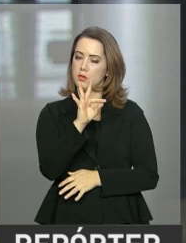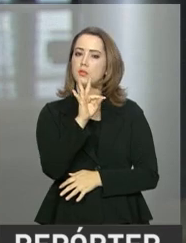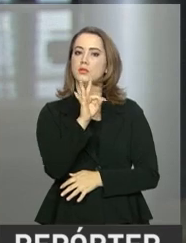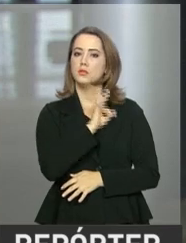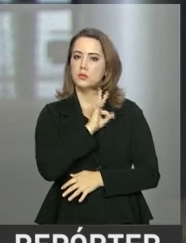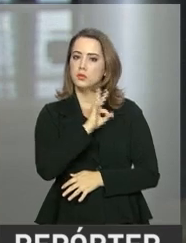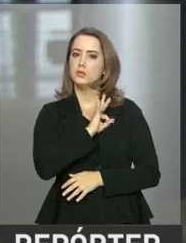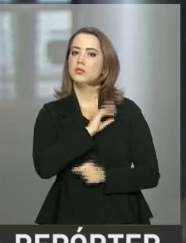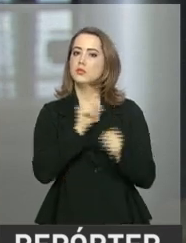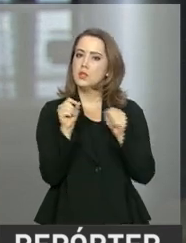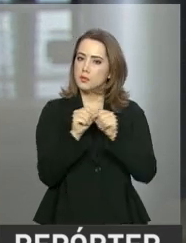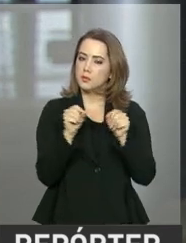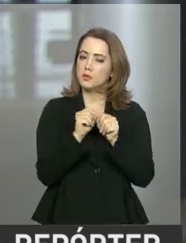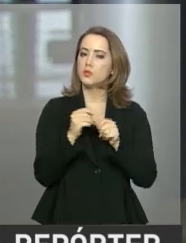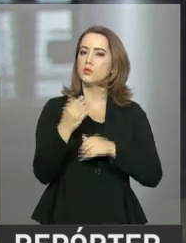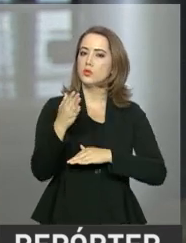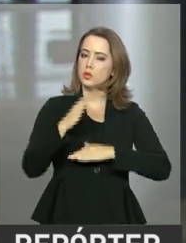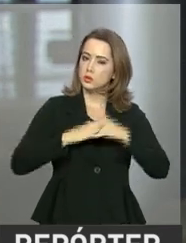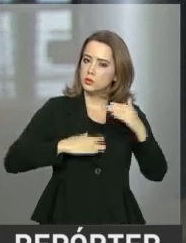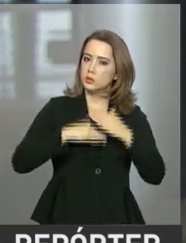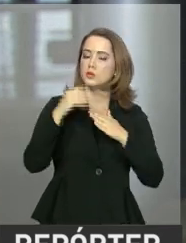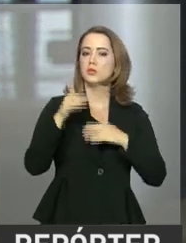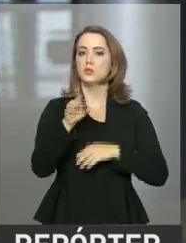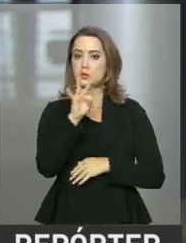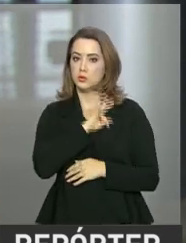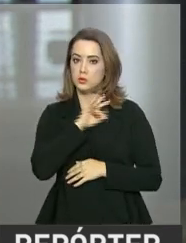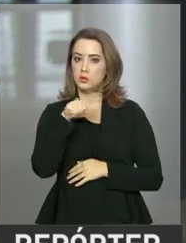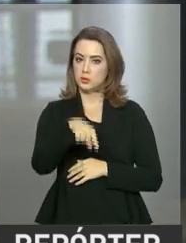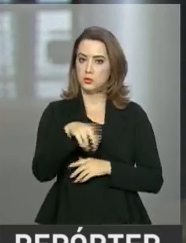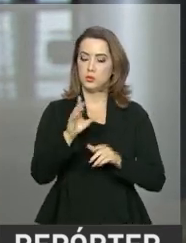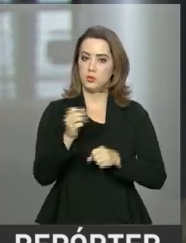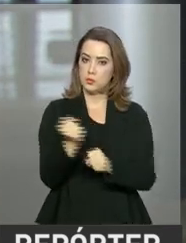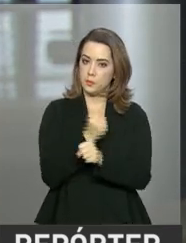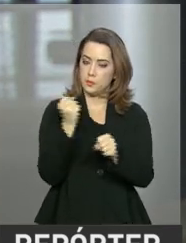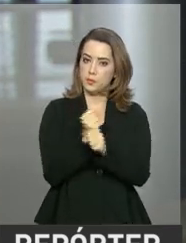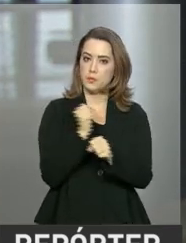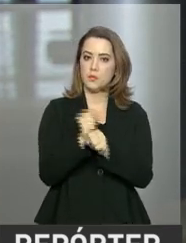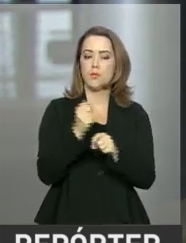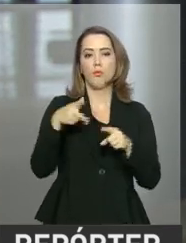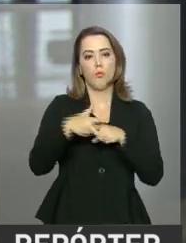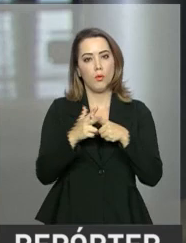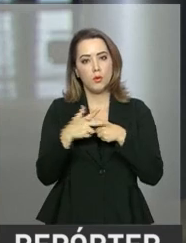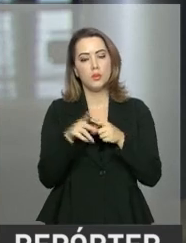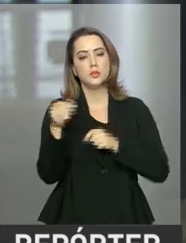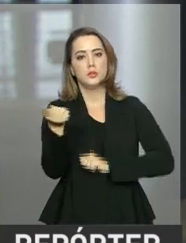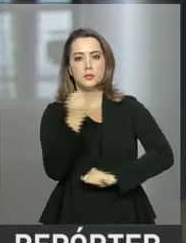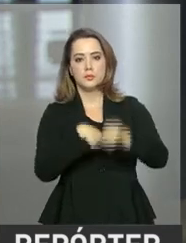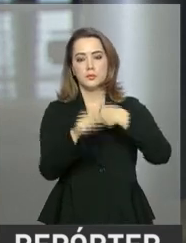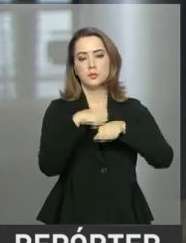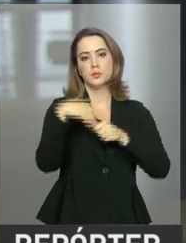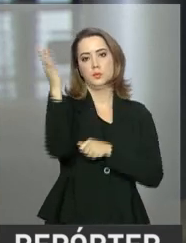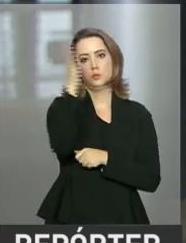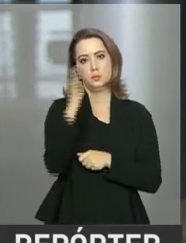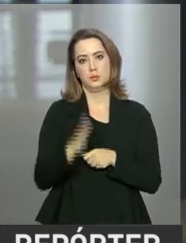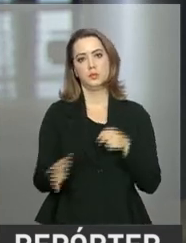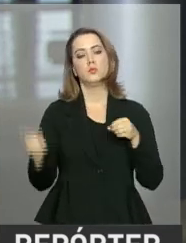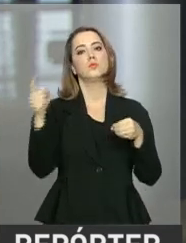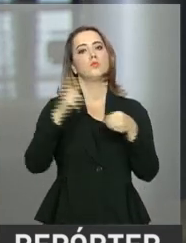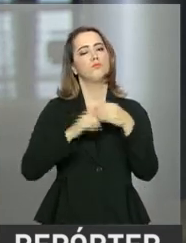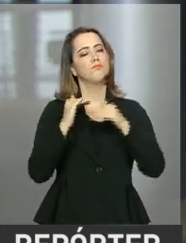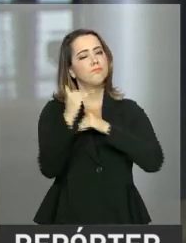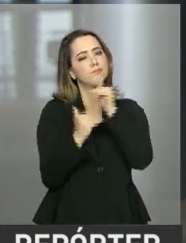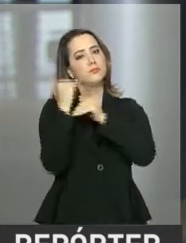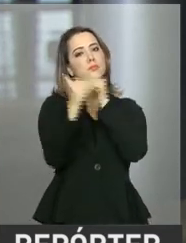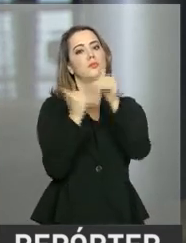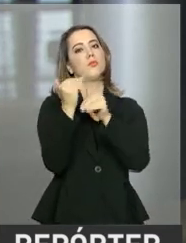as reformas estruturais consideradas essenciais para que o Brasil e a economia brasileira retomem o